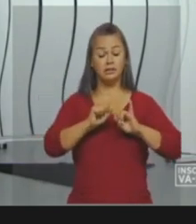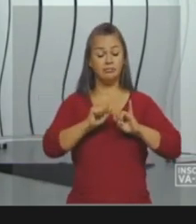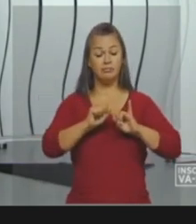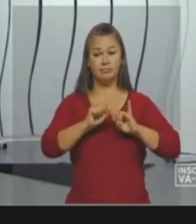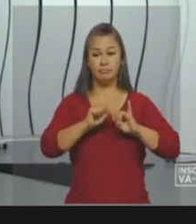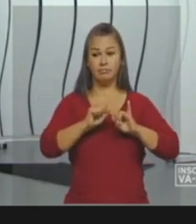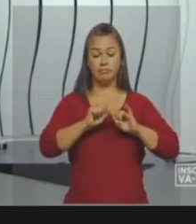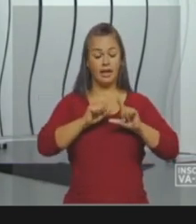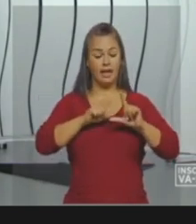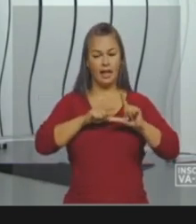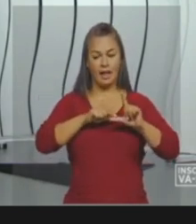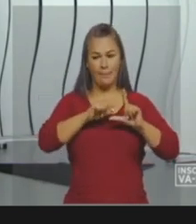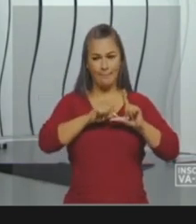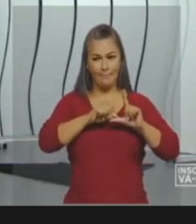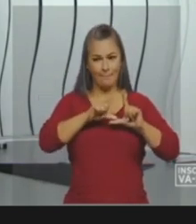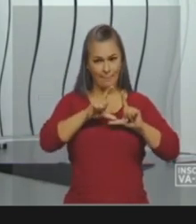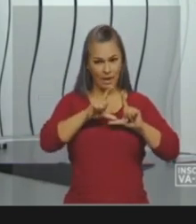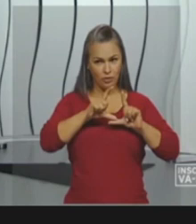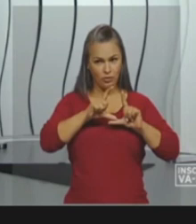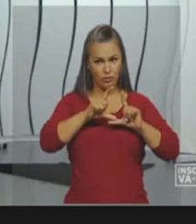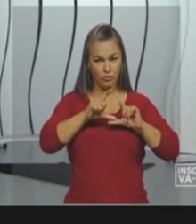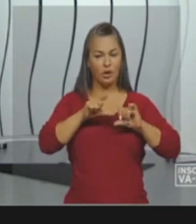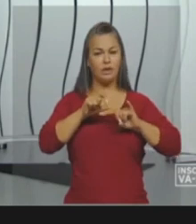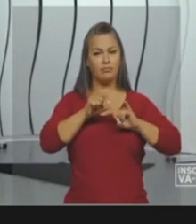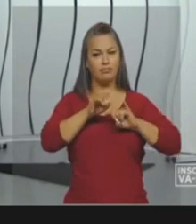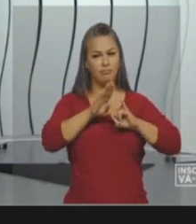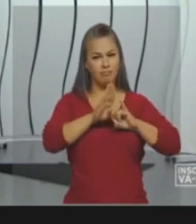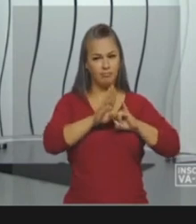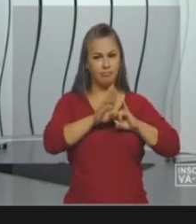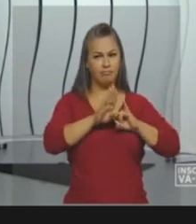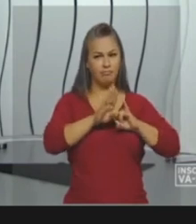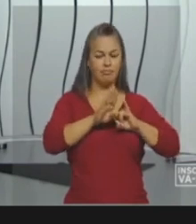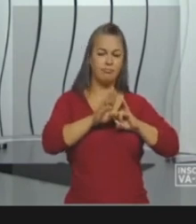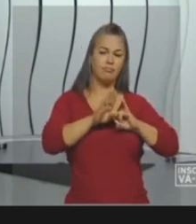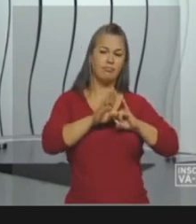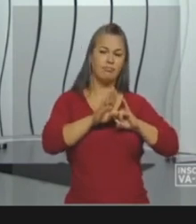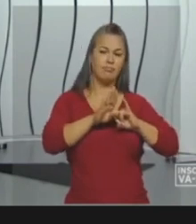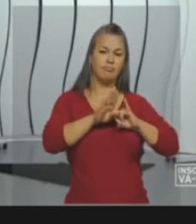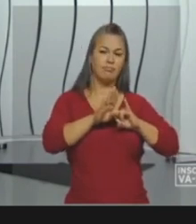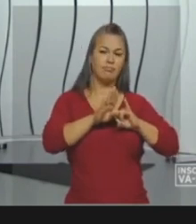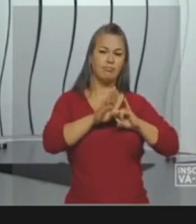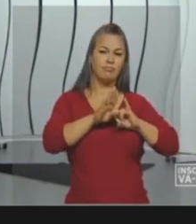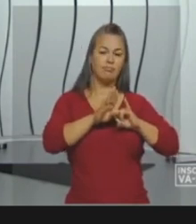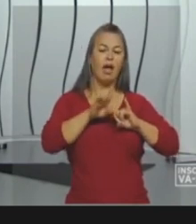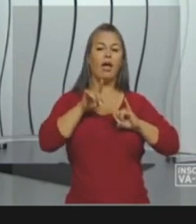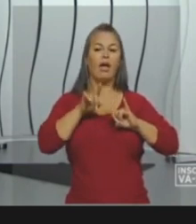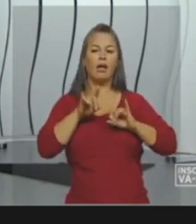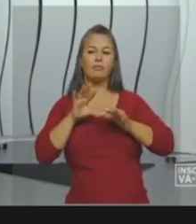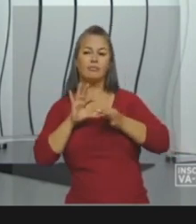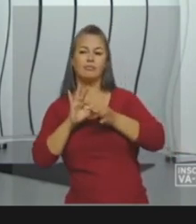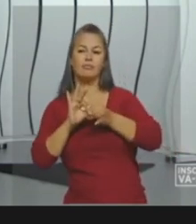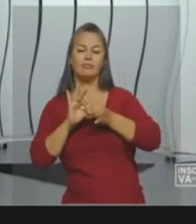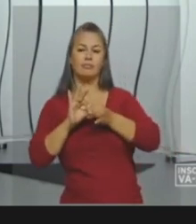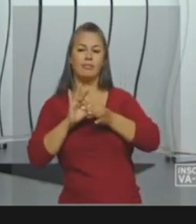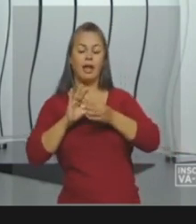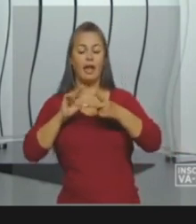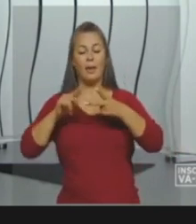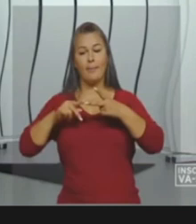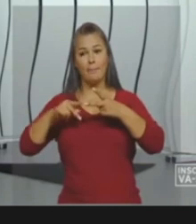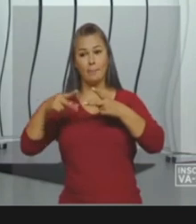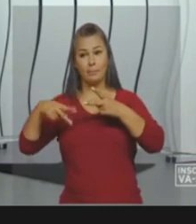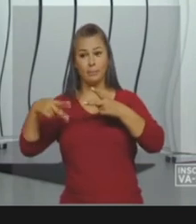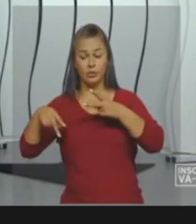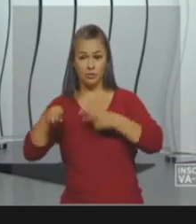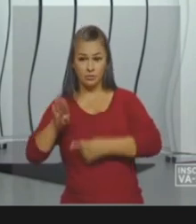maiúsculo. Vai reparando isso. O IA e o IB é um I maiúsculo. O IB vai codificar a proteína B. Beleza, é um código